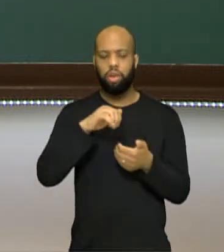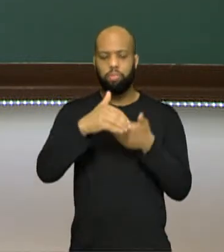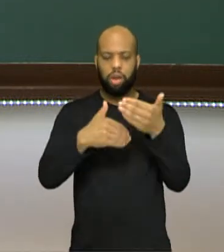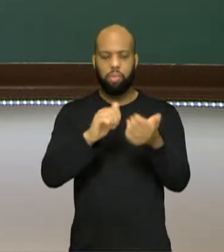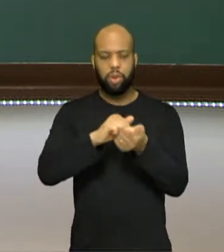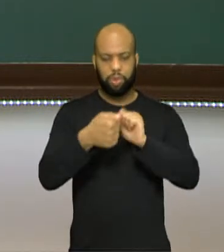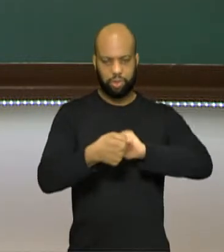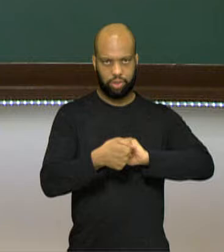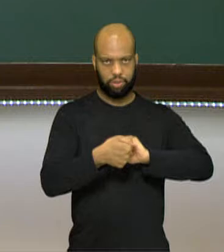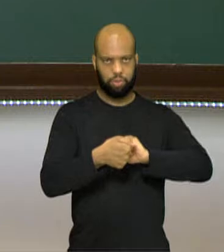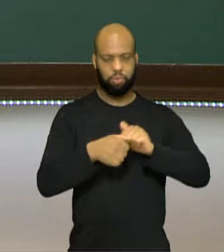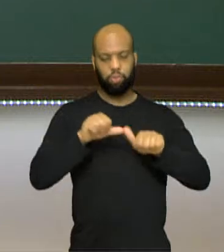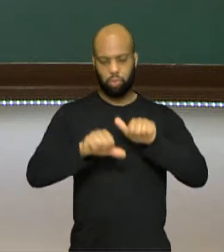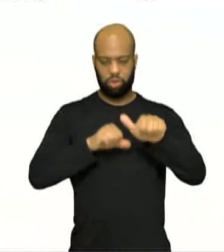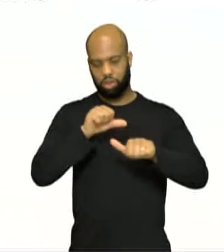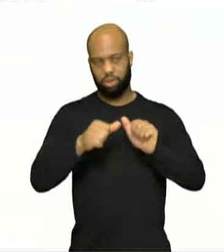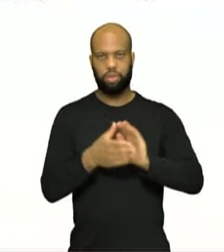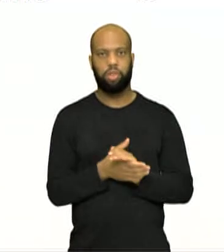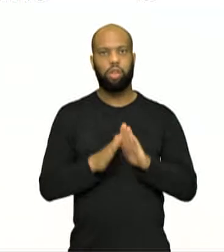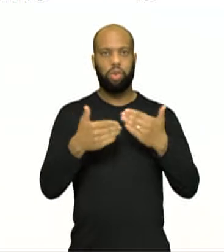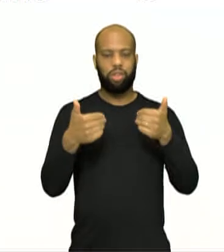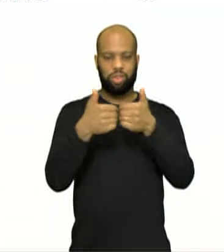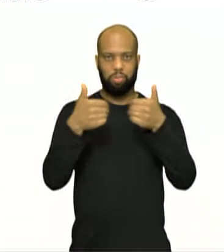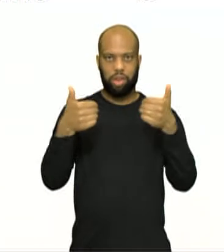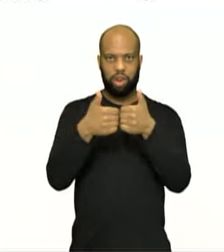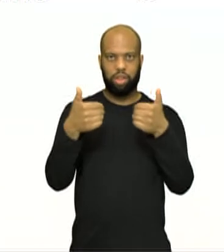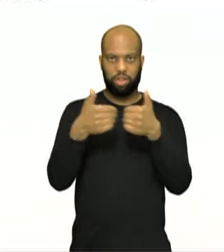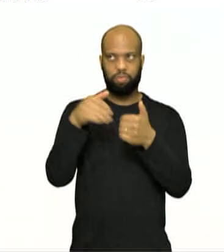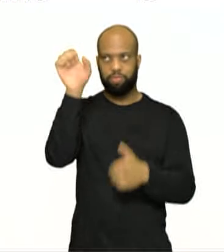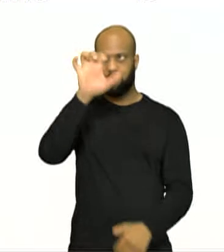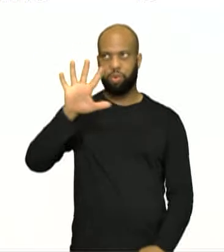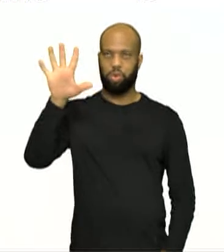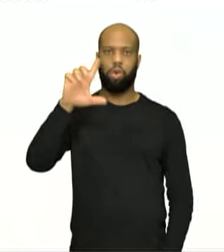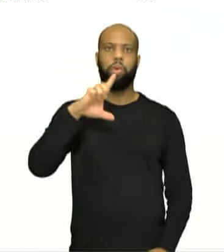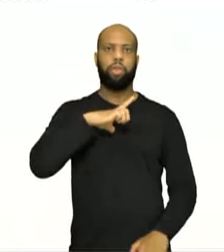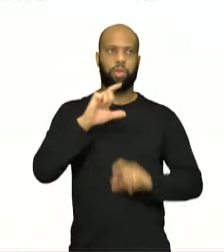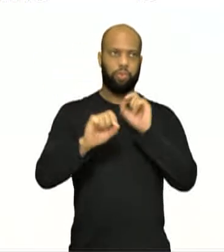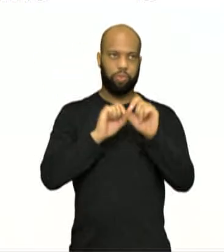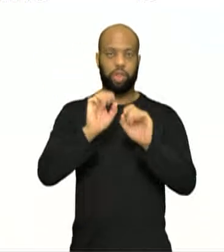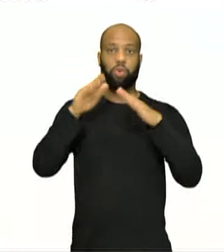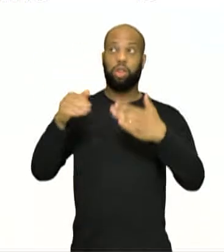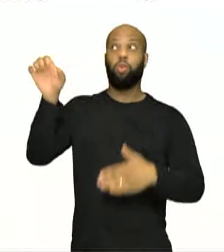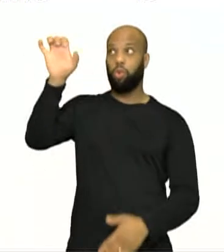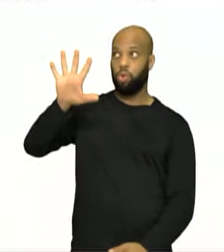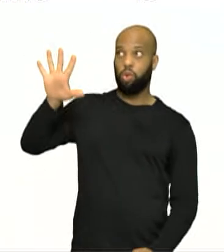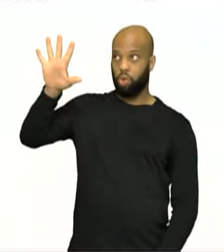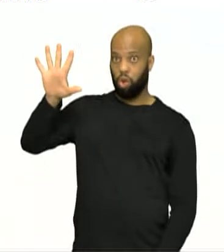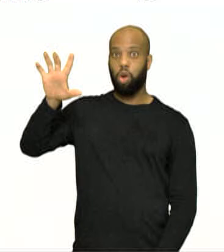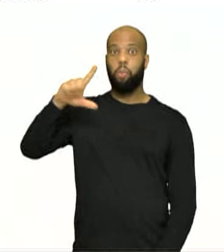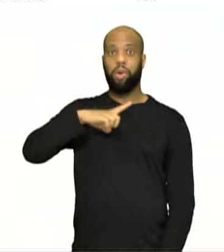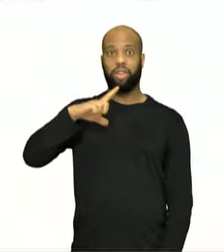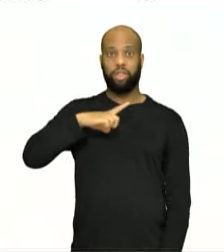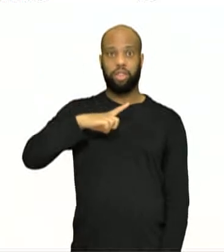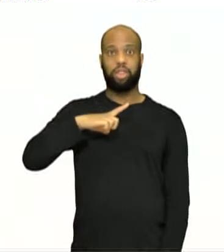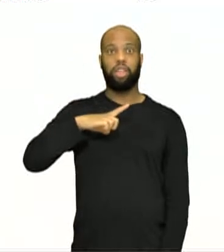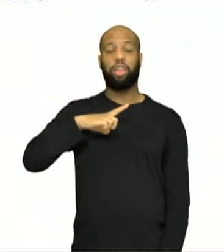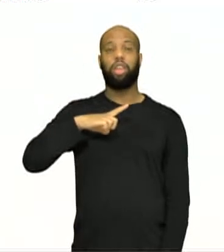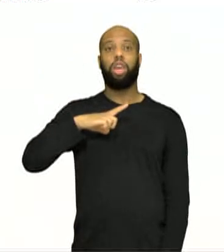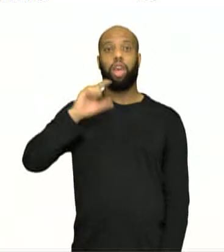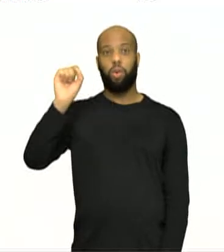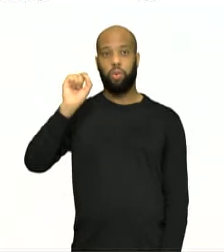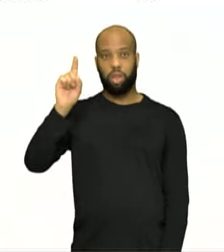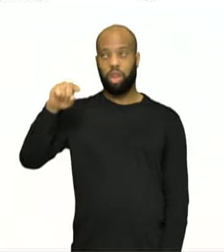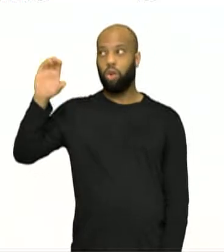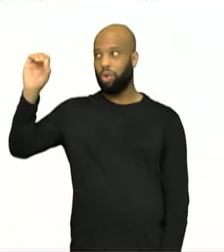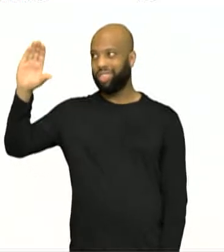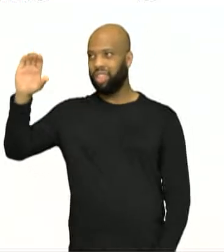adaptação. A divisão do continente. A classificação do continente europeu em Europa Ocidental e Europa